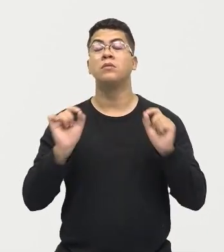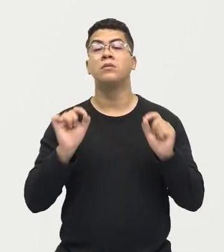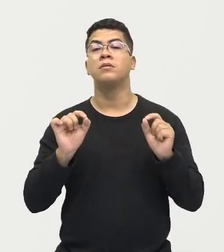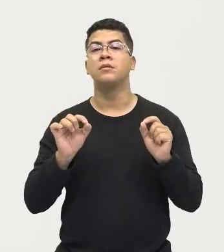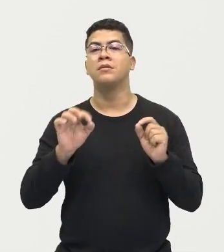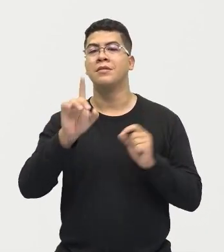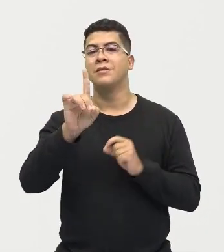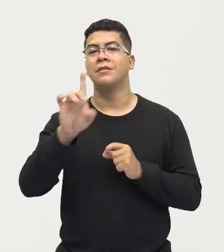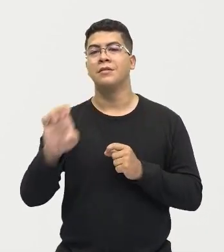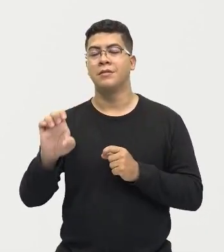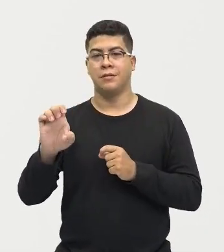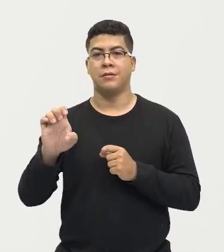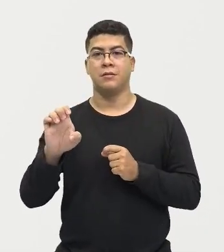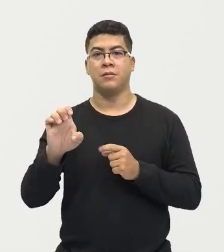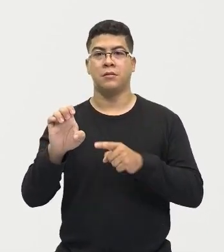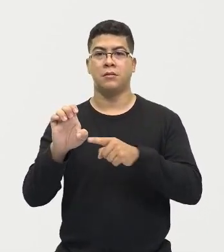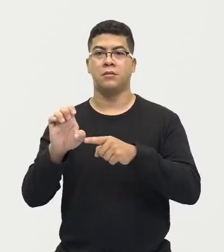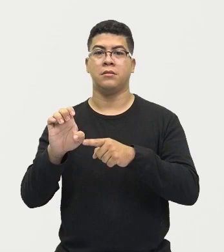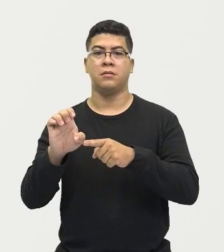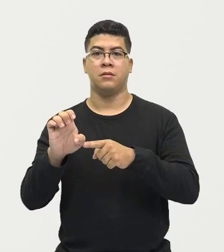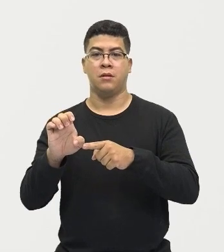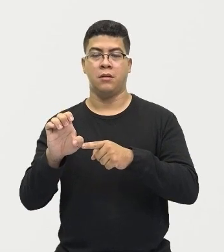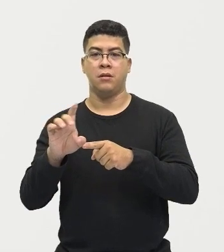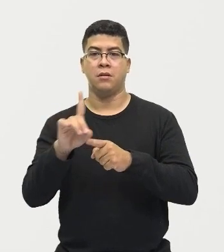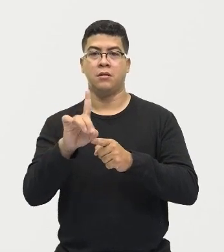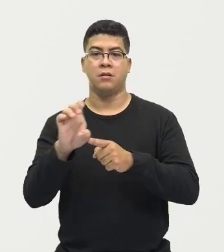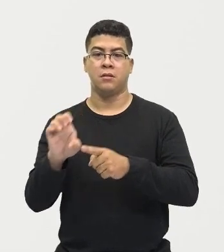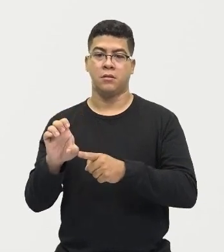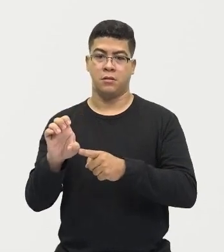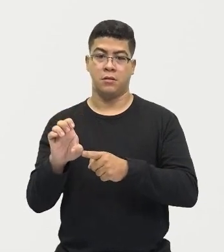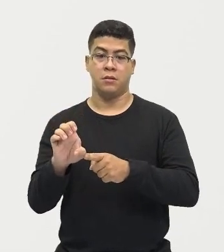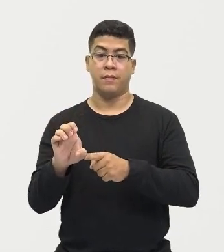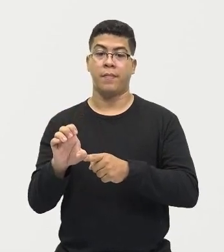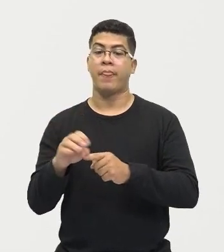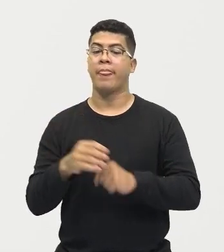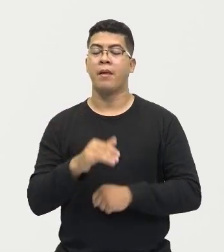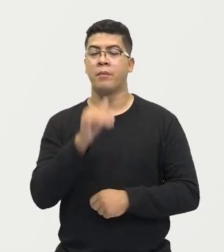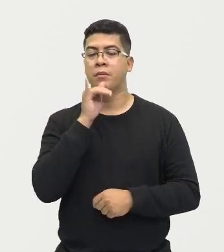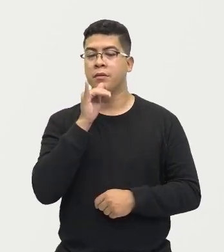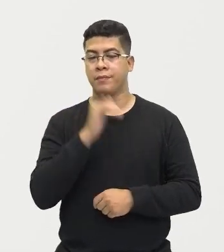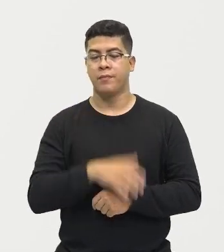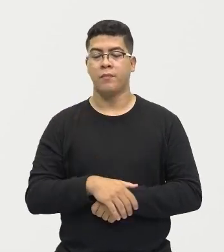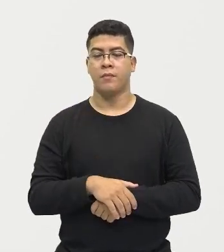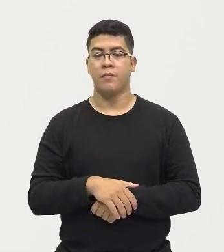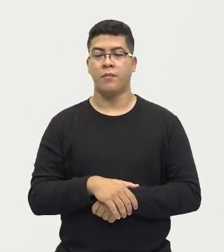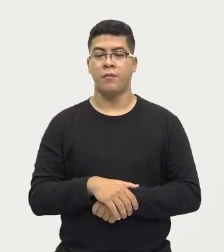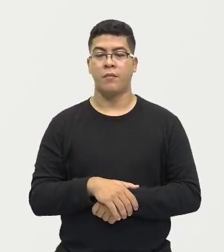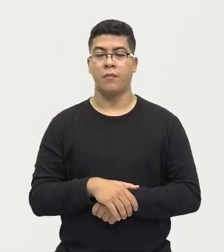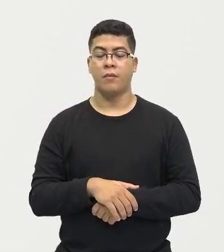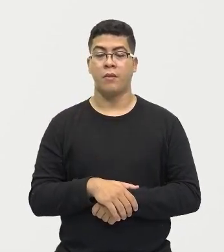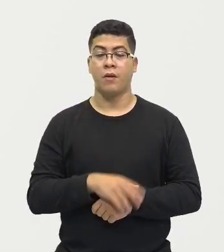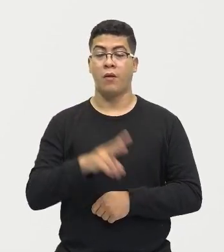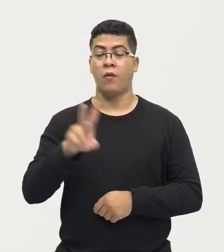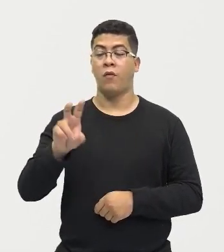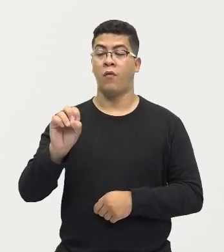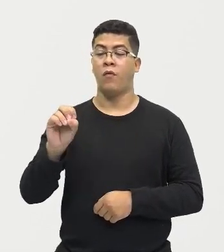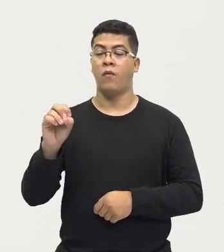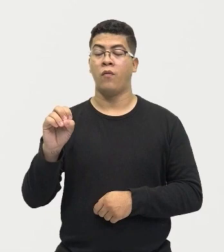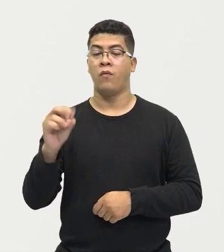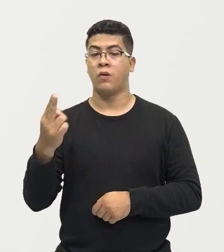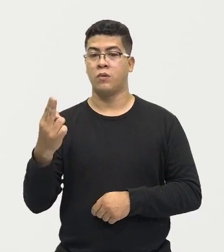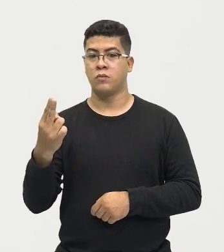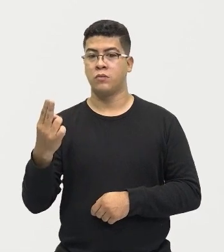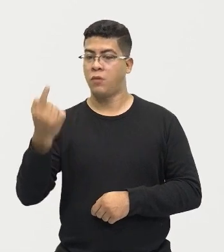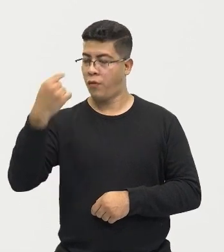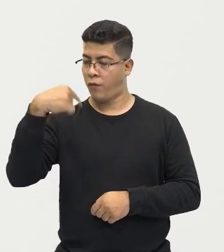mim. Ok? Se eu disser assim, vou a. Quem vai a algum lugar.